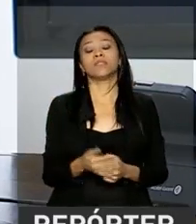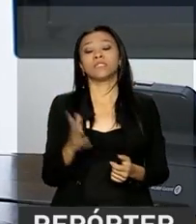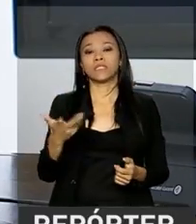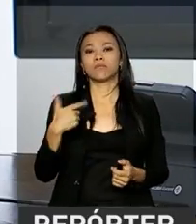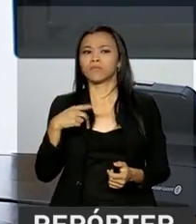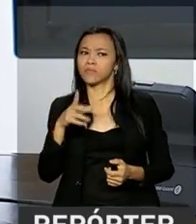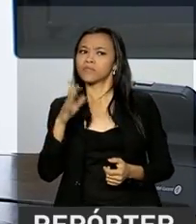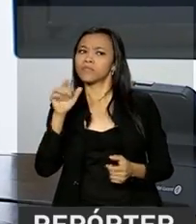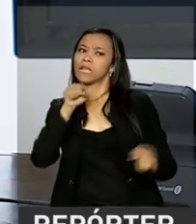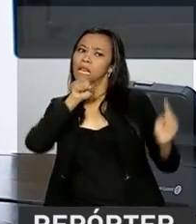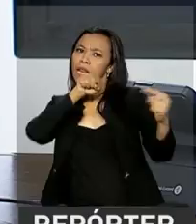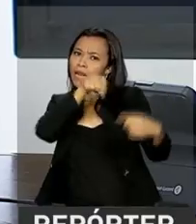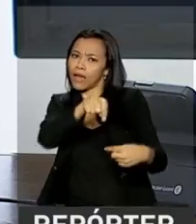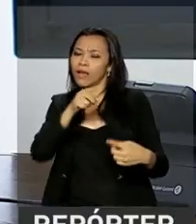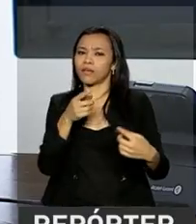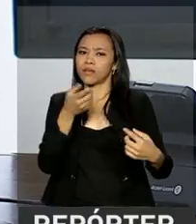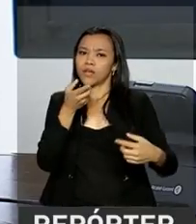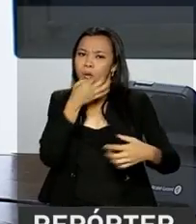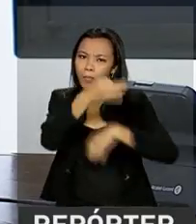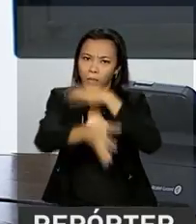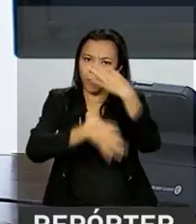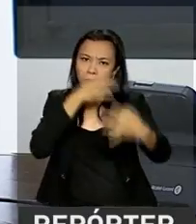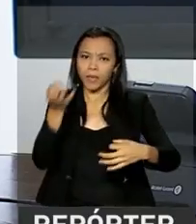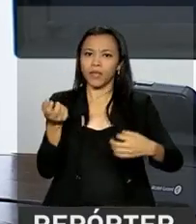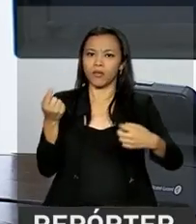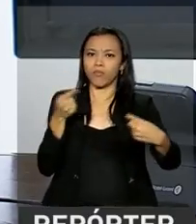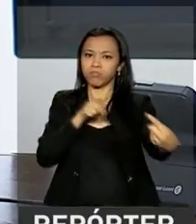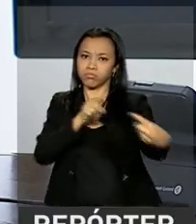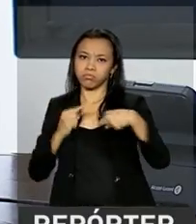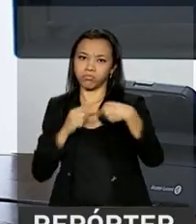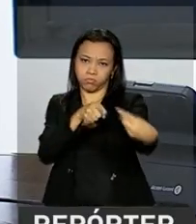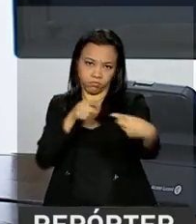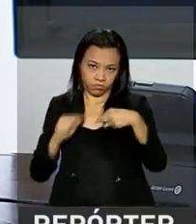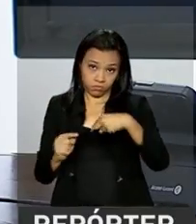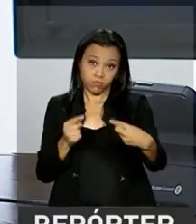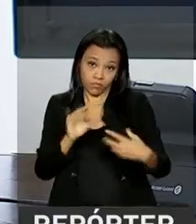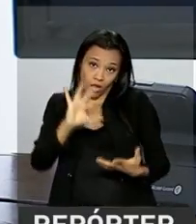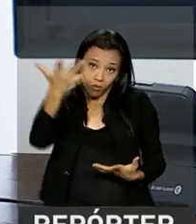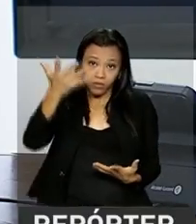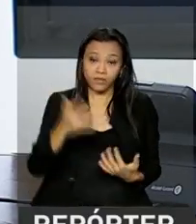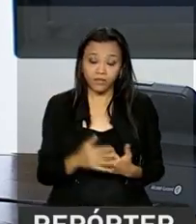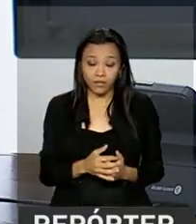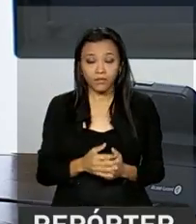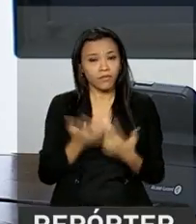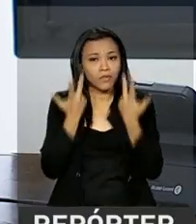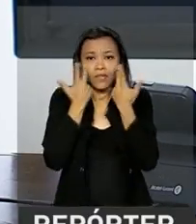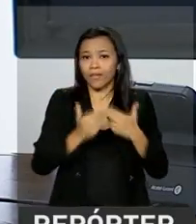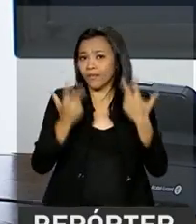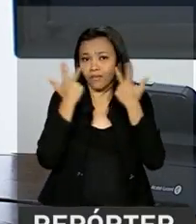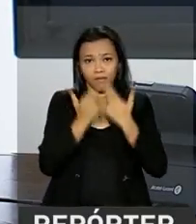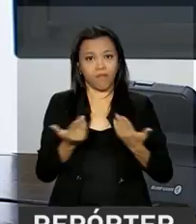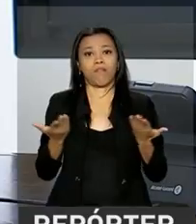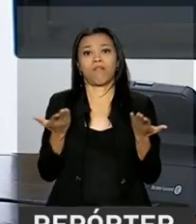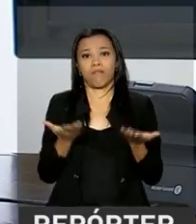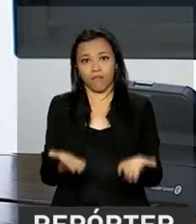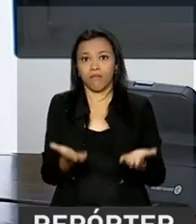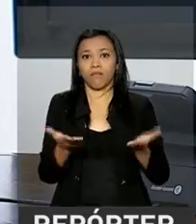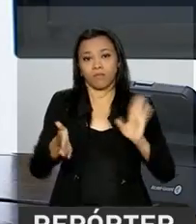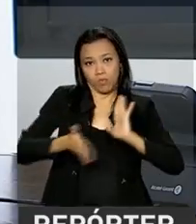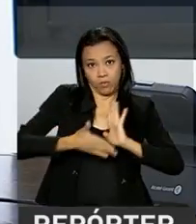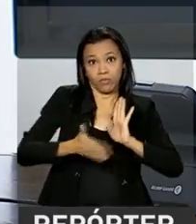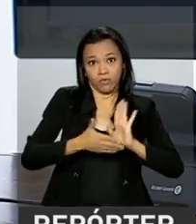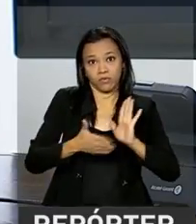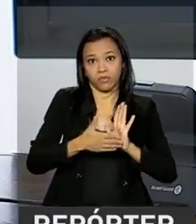objeções e sugestões como realmente aconteceu isso ocorreu com muita naturalidade e com muita